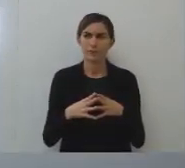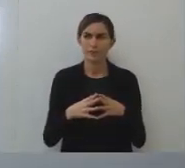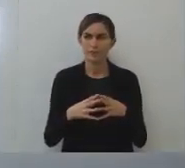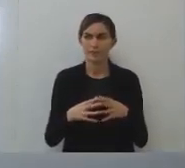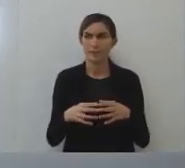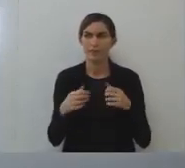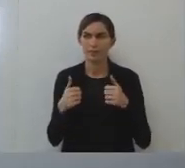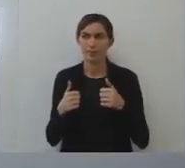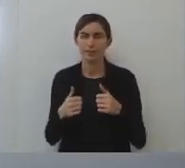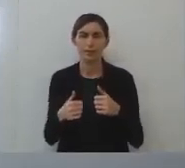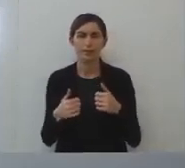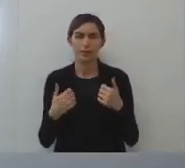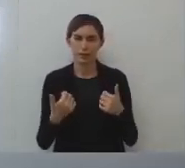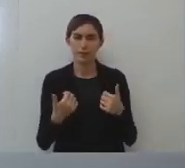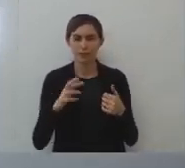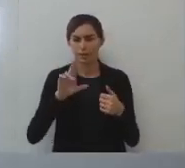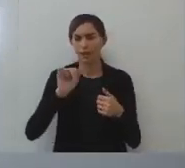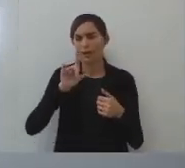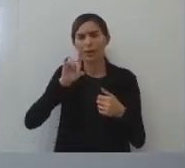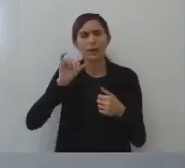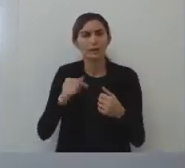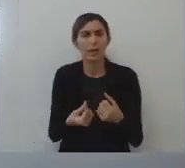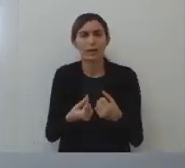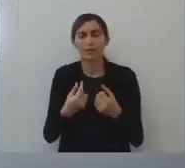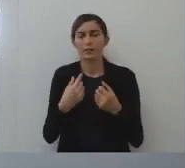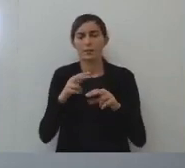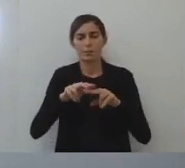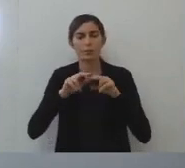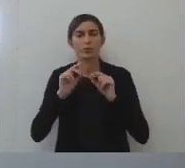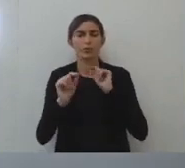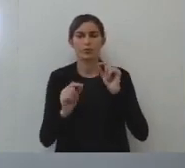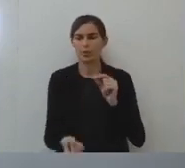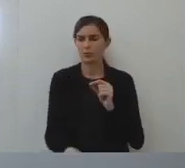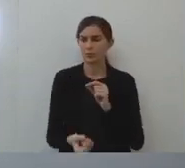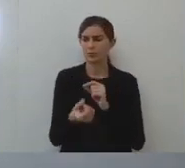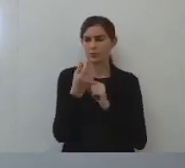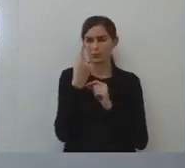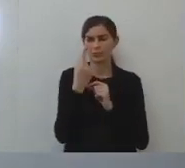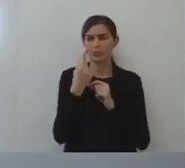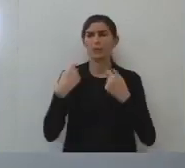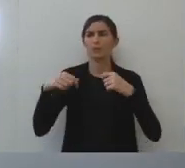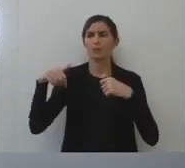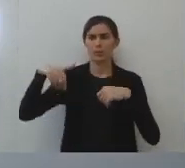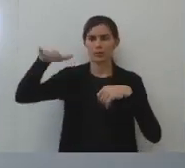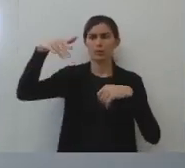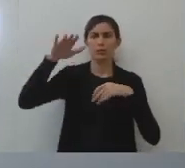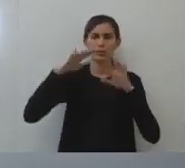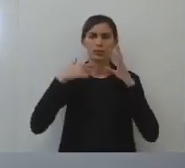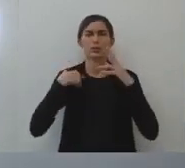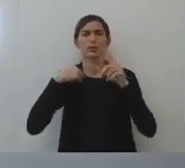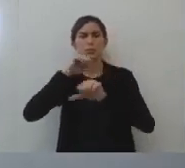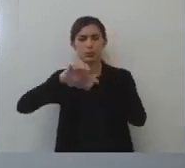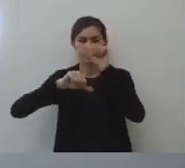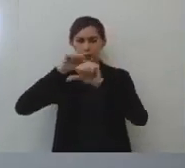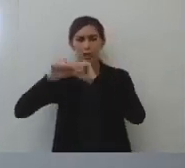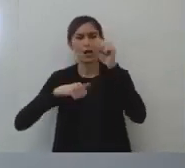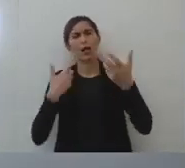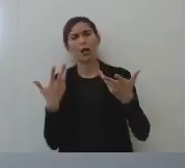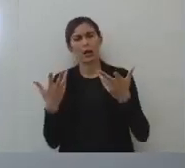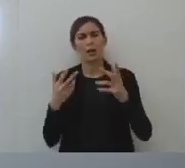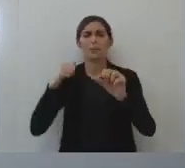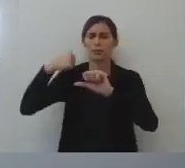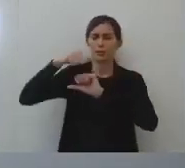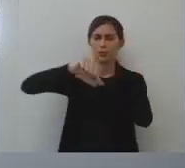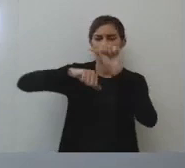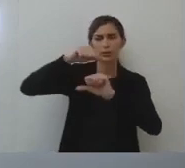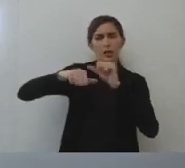outro, certo? Essa realidade, ela provoca estranhamento. E a gente precisa transformar. Vocês vão entender por que a gente